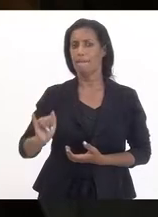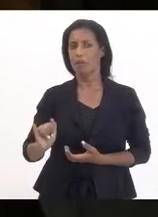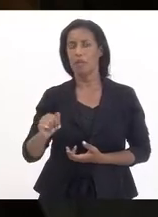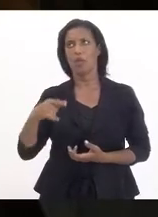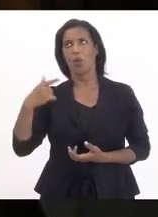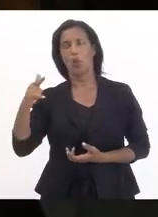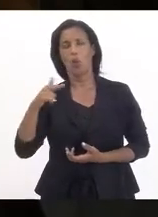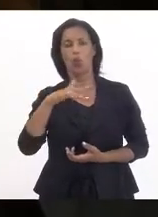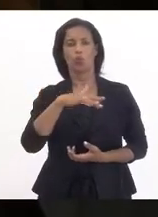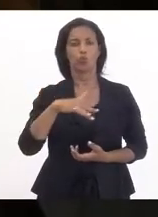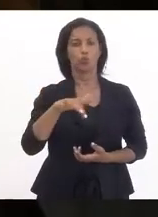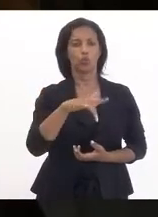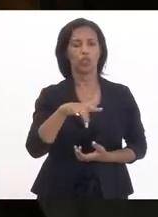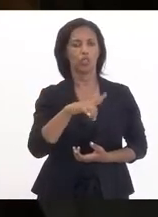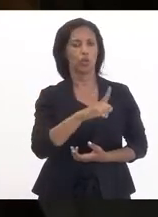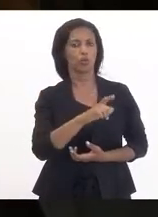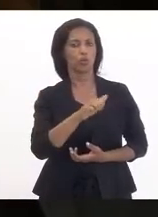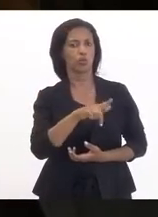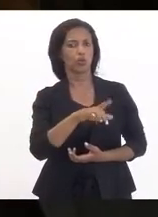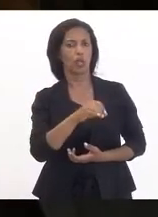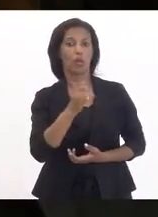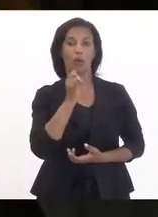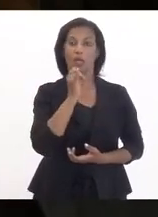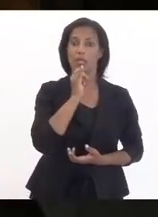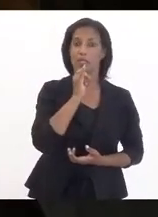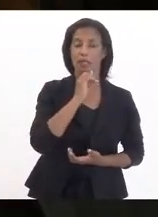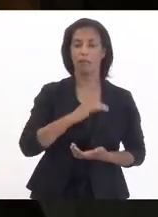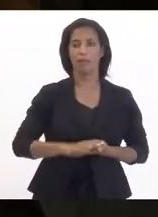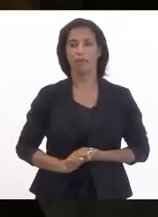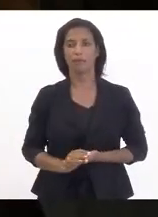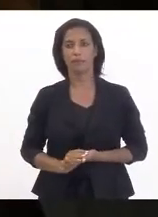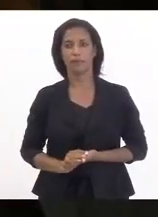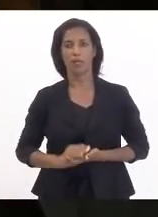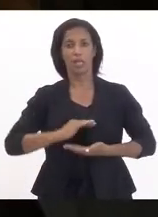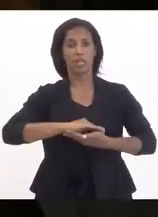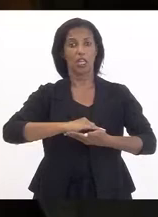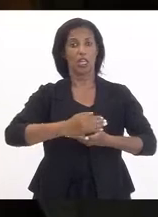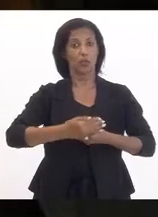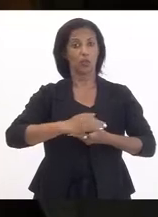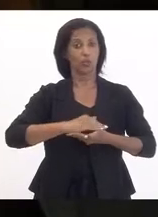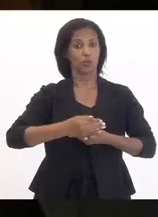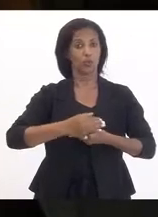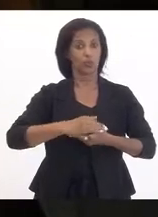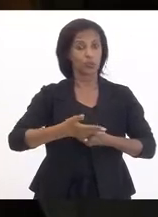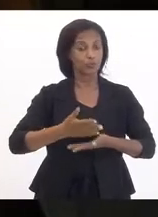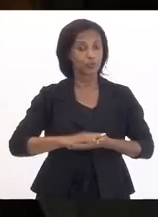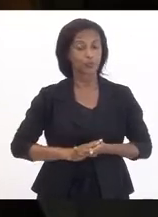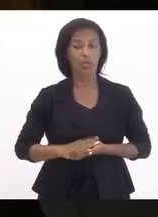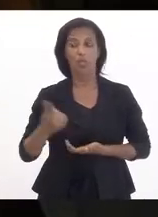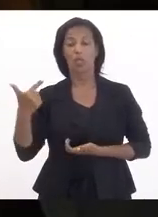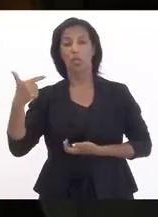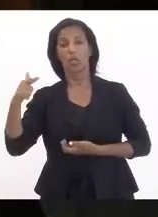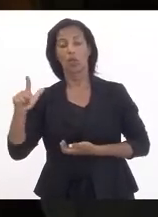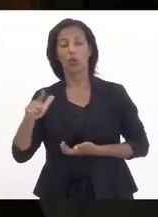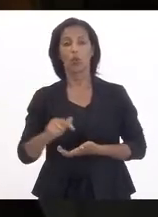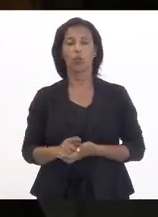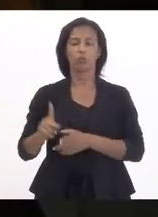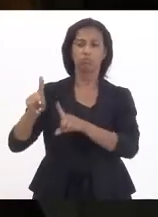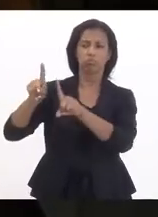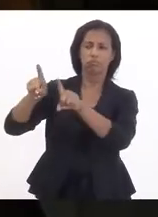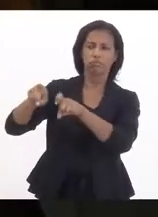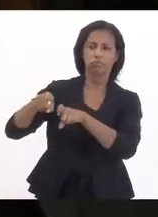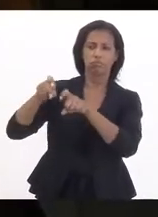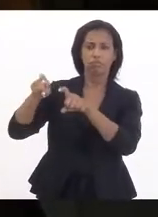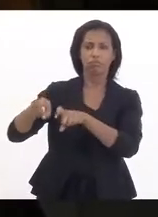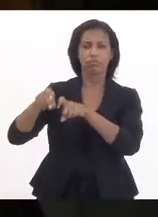outros da região dos Lagos, como, por exemplo, Rio das Ostras, e outros do interior